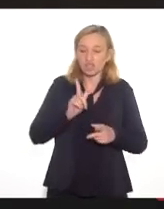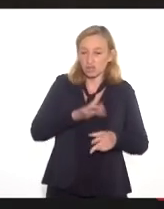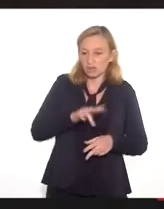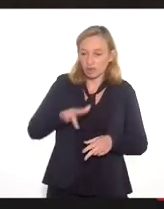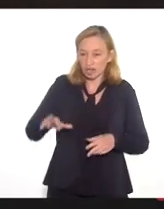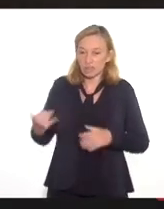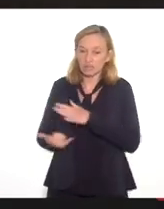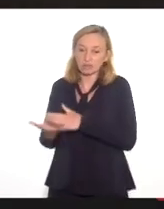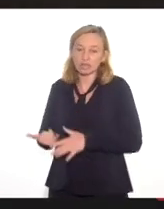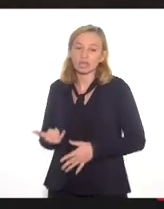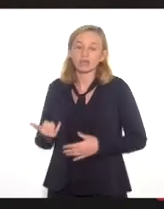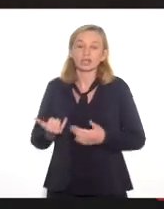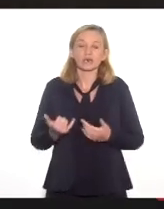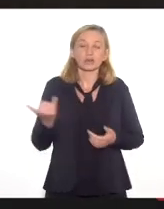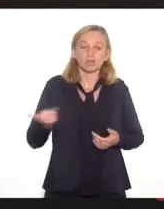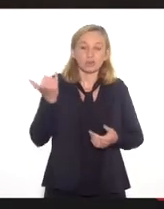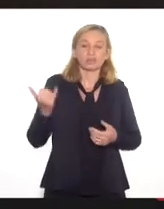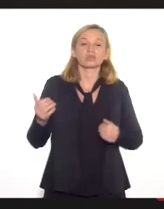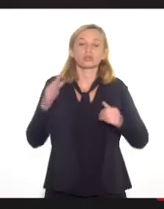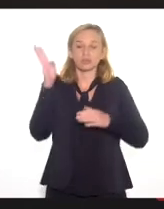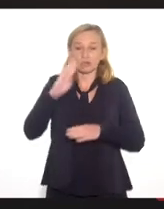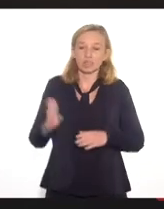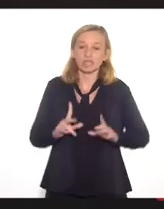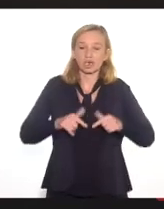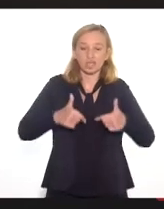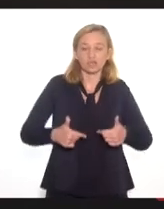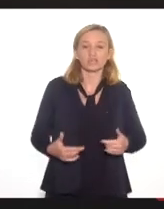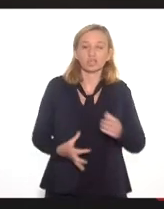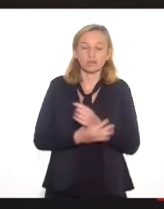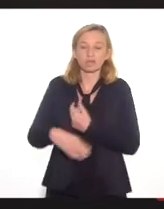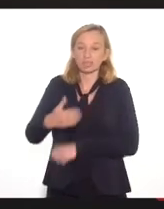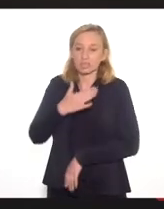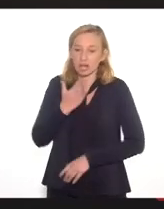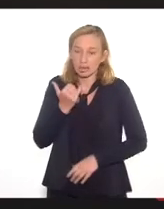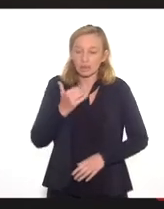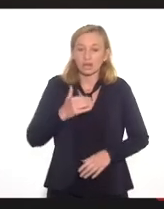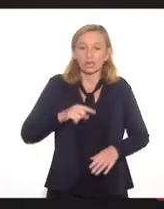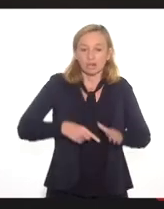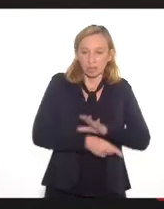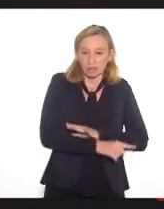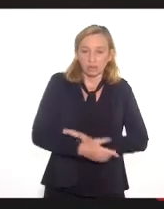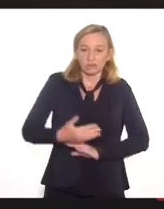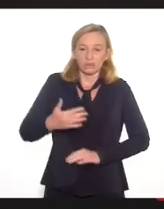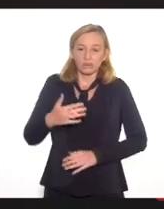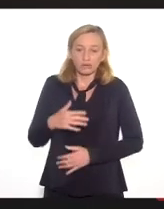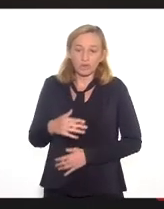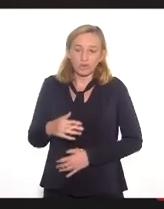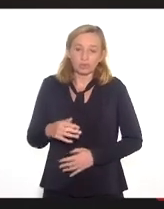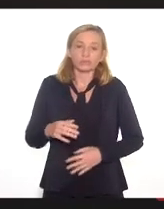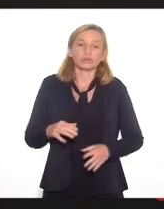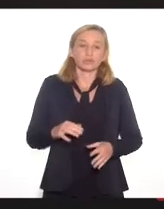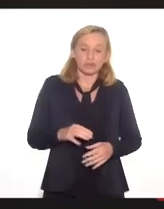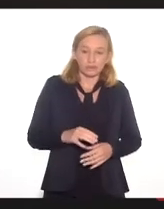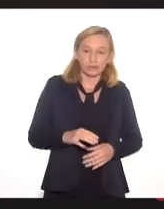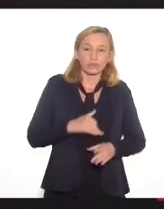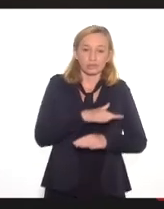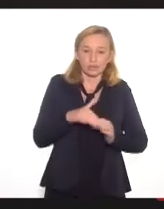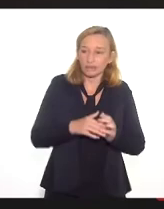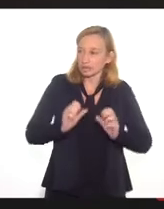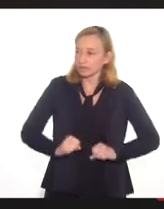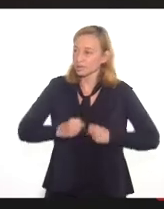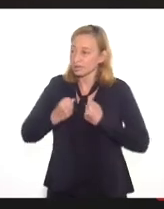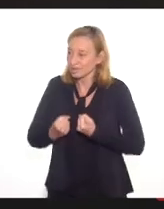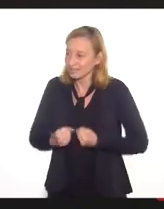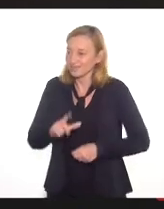outras entidades no Brasil tem atuado na questão da segurança alimentar de forma muito profunda a gente todo o discurso da Luana é